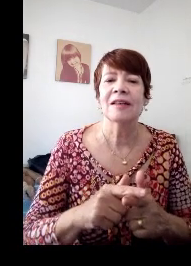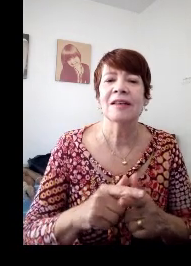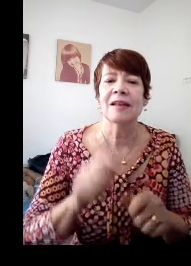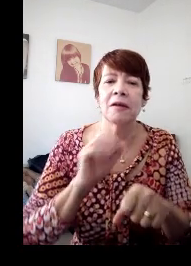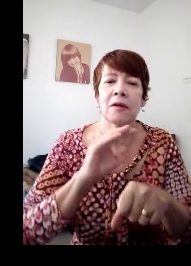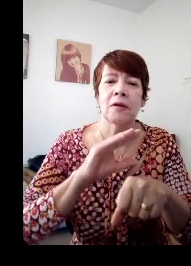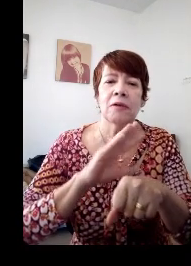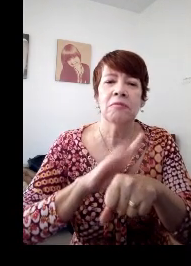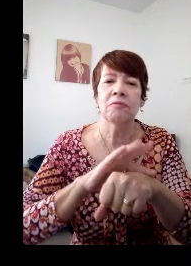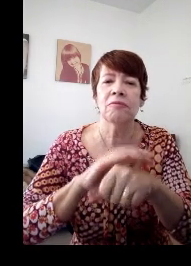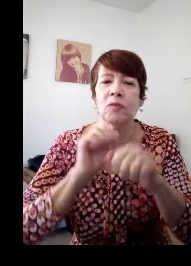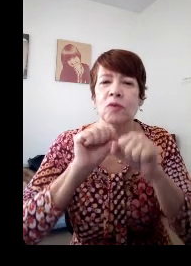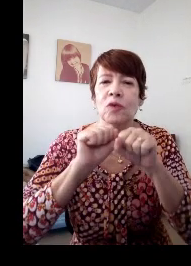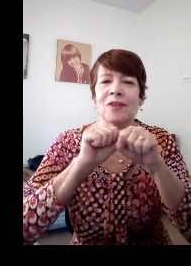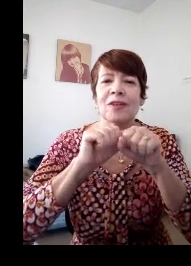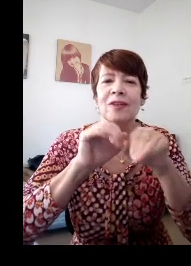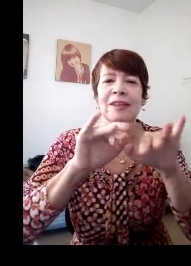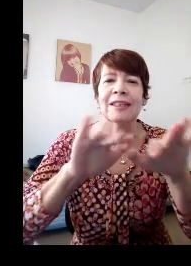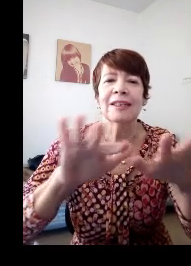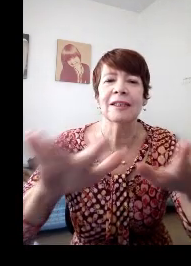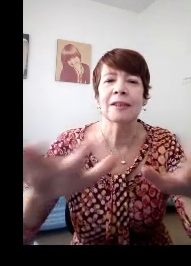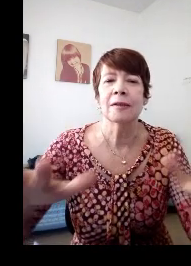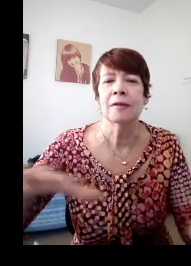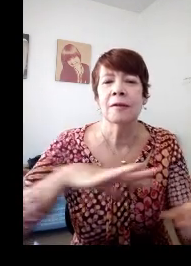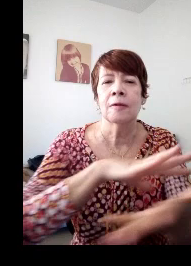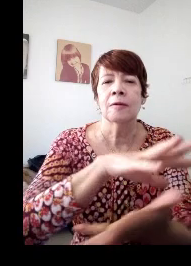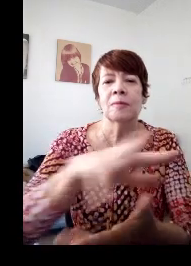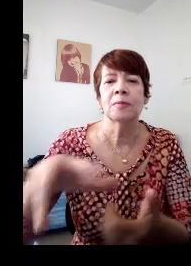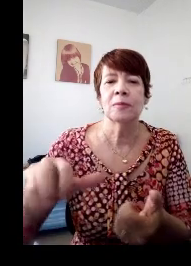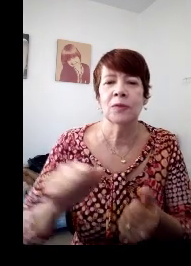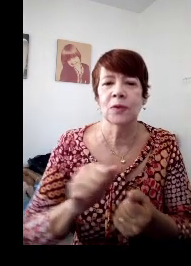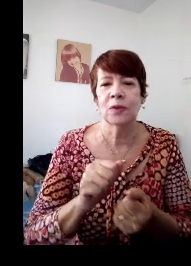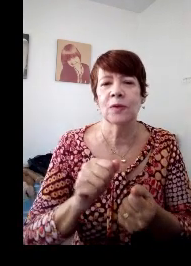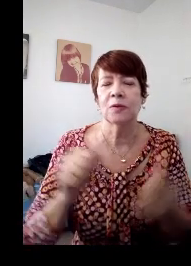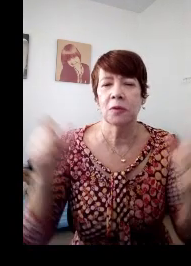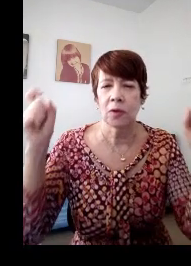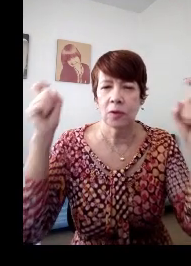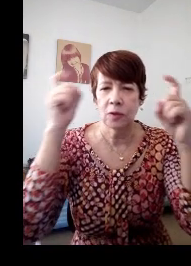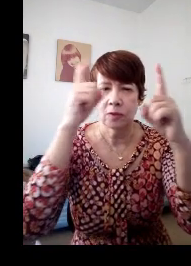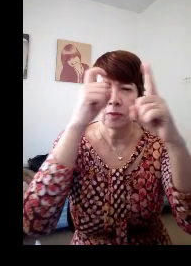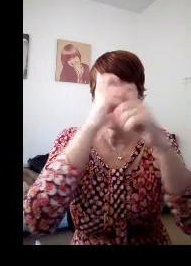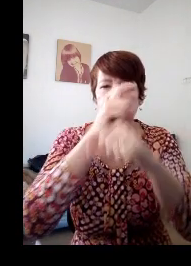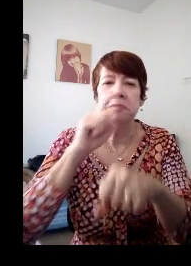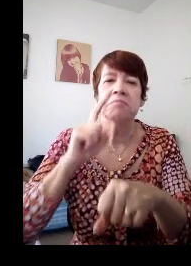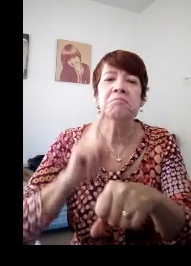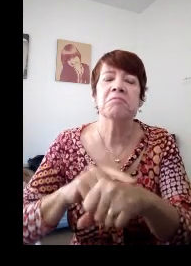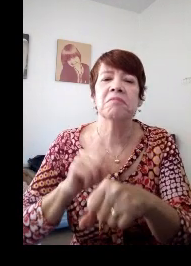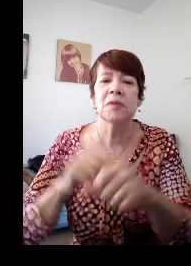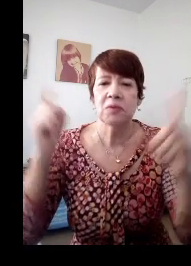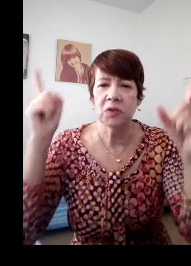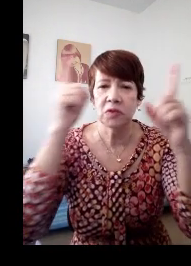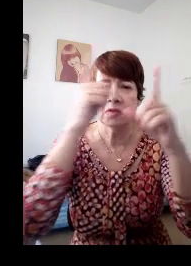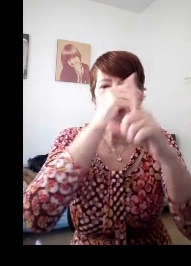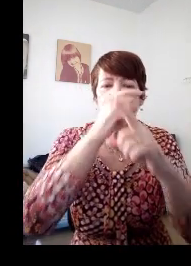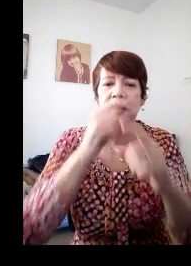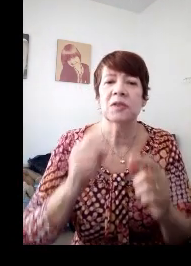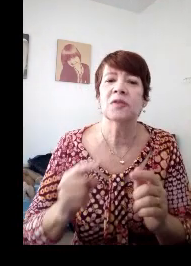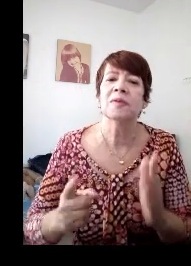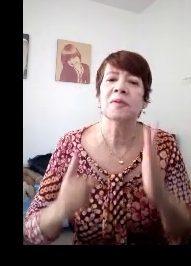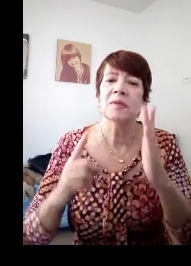devido à pandemia, essa situação difícil, né,